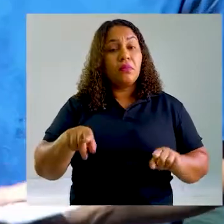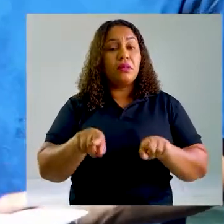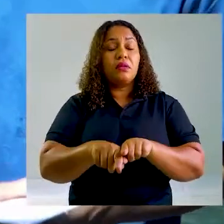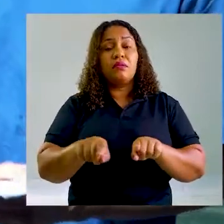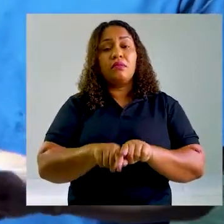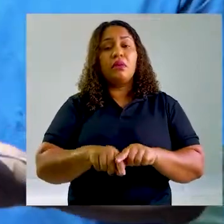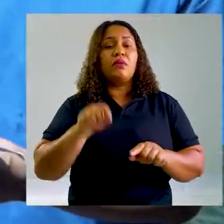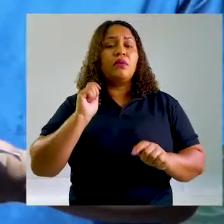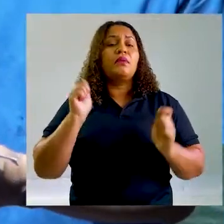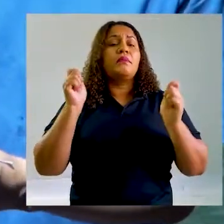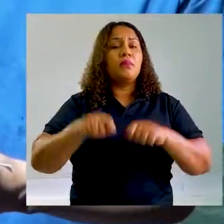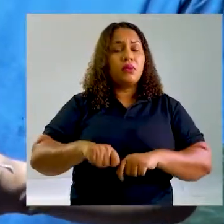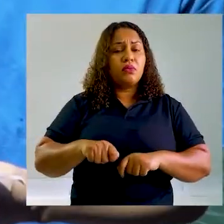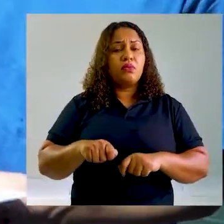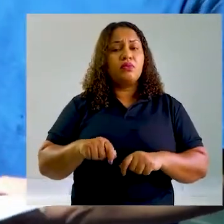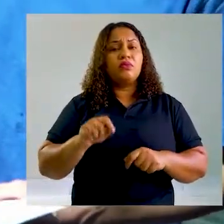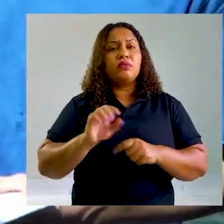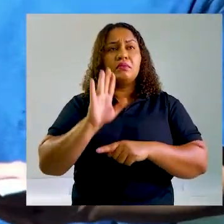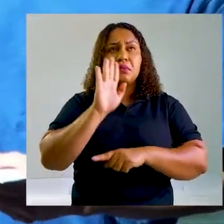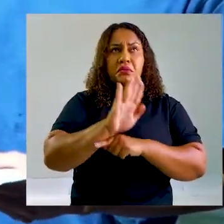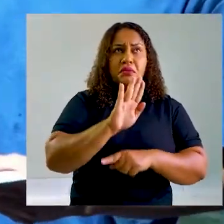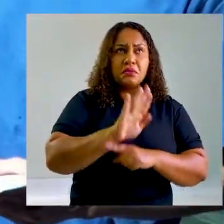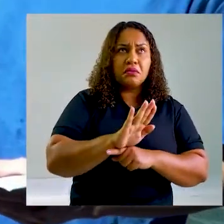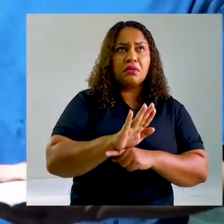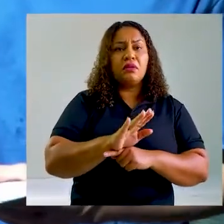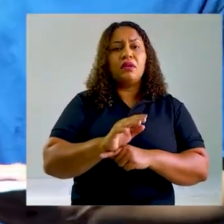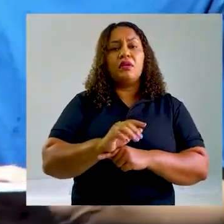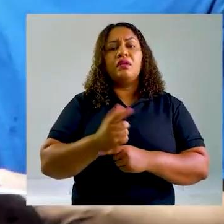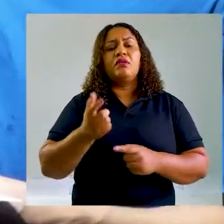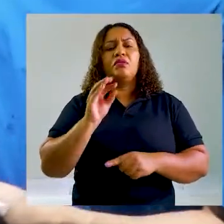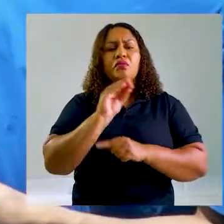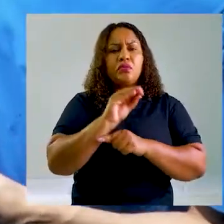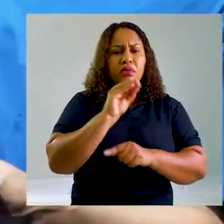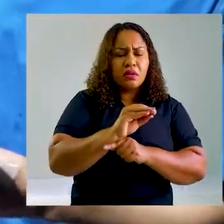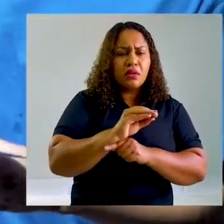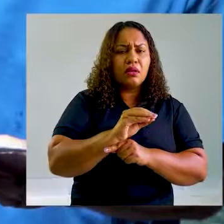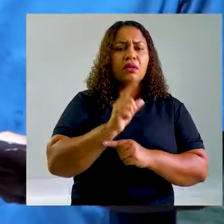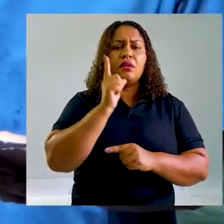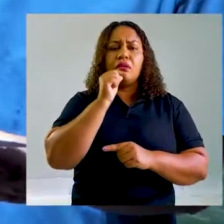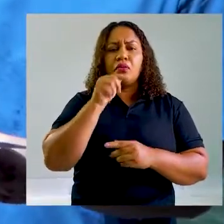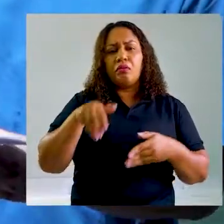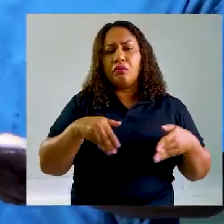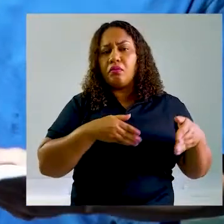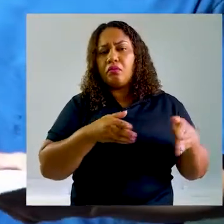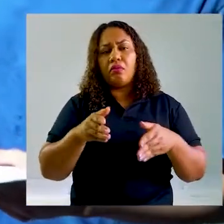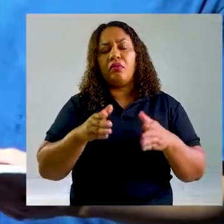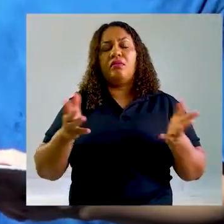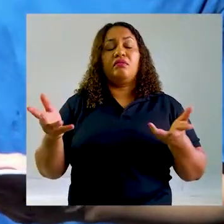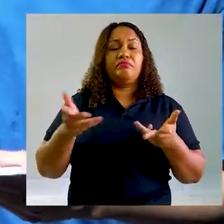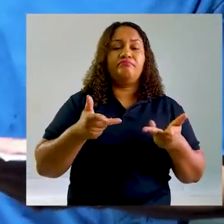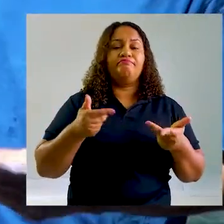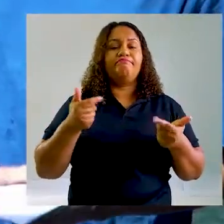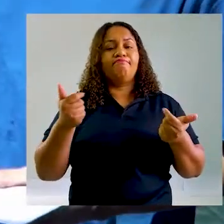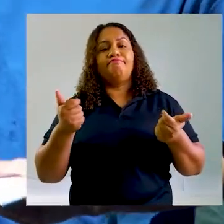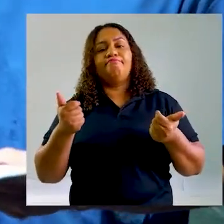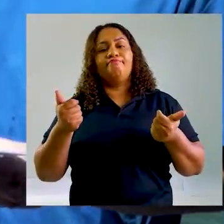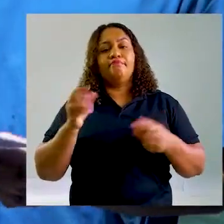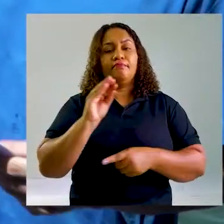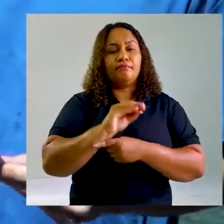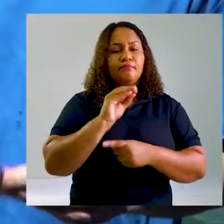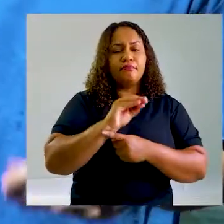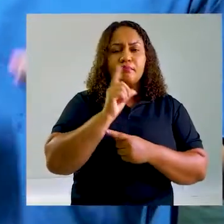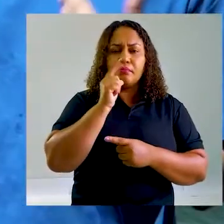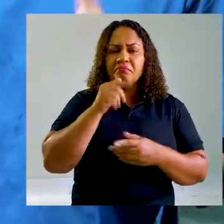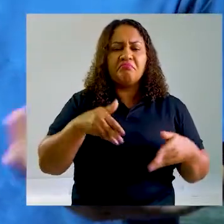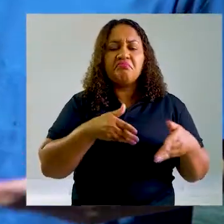sobre o que pode ser feito para toda a população proteger essa riqueza, cuidar do Rio